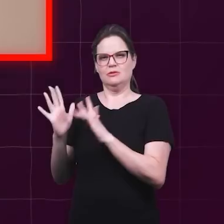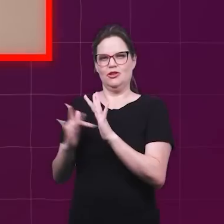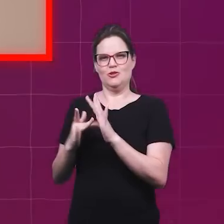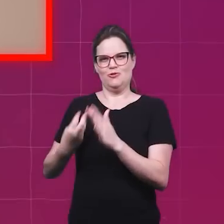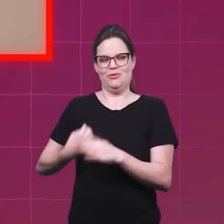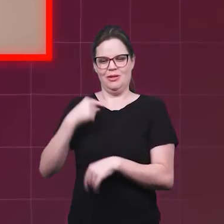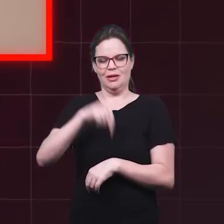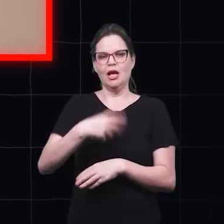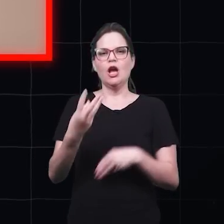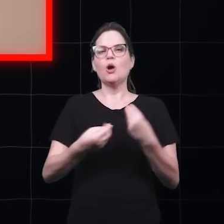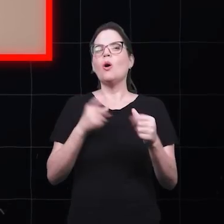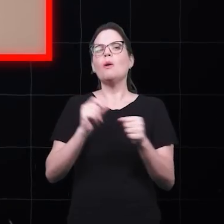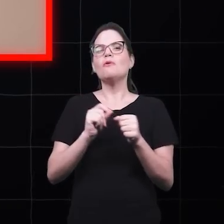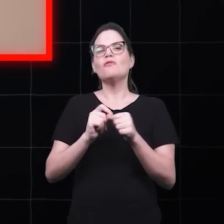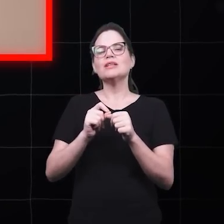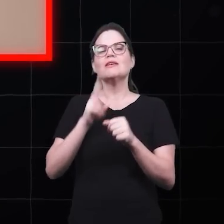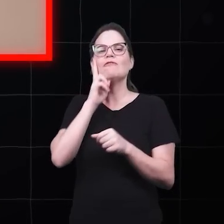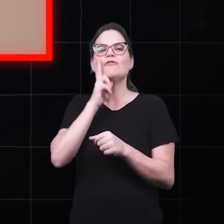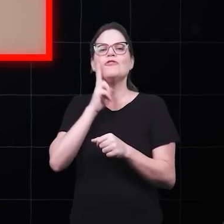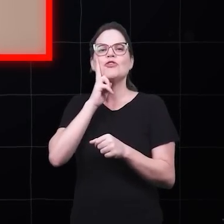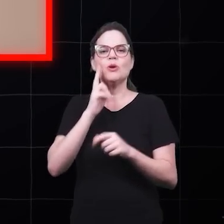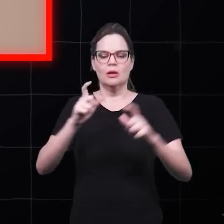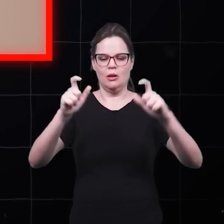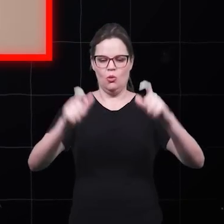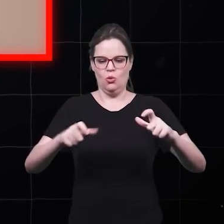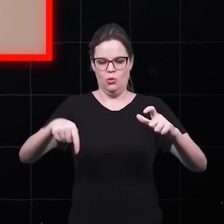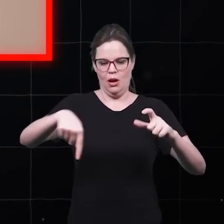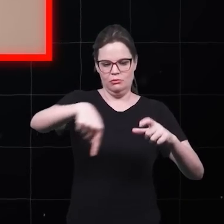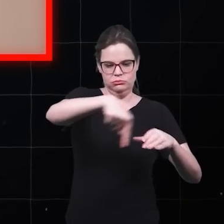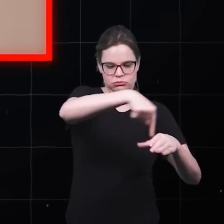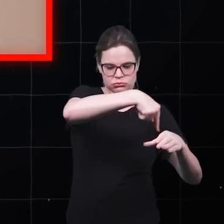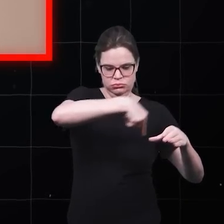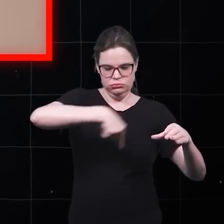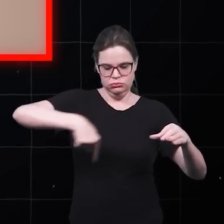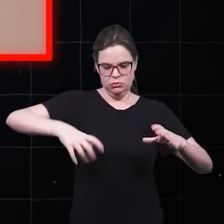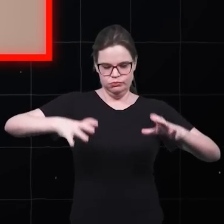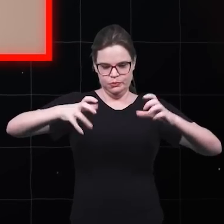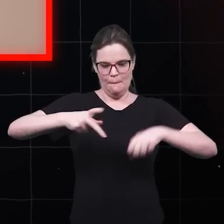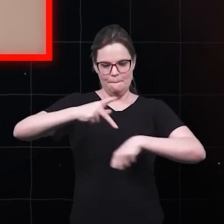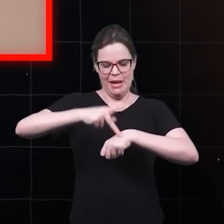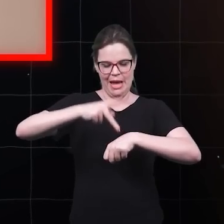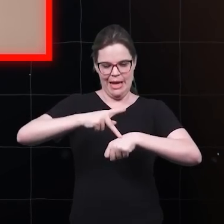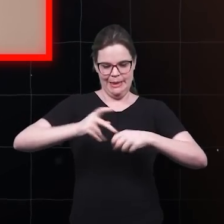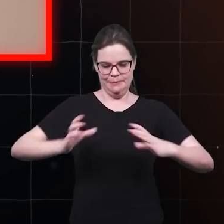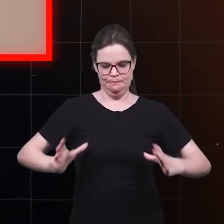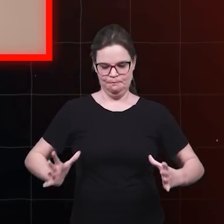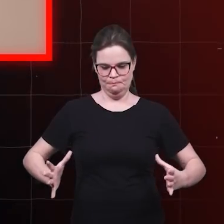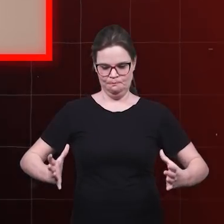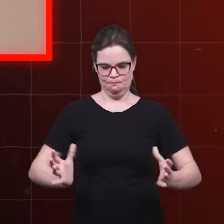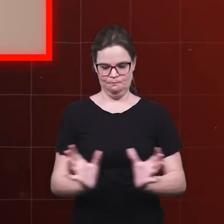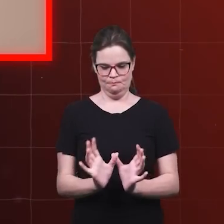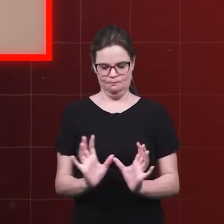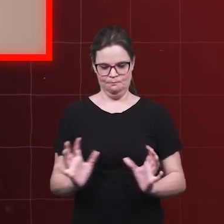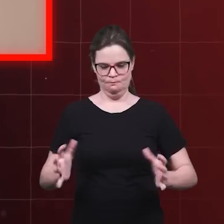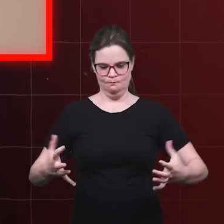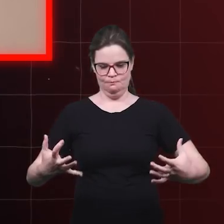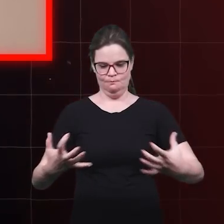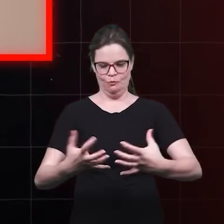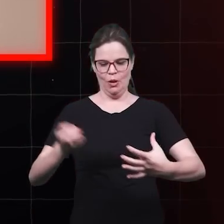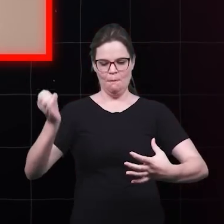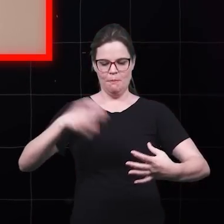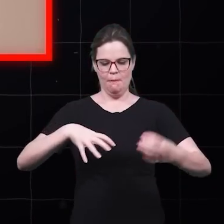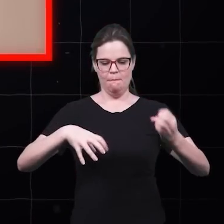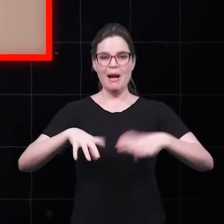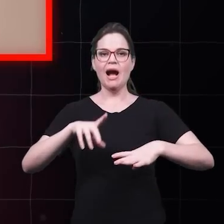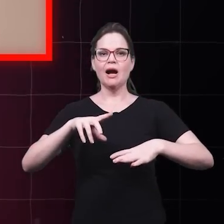vinho era feito, ele era feito nos lagares, né? A uva era colocada no lagar, as pessoas elas amassavam a uva com os